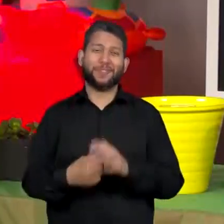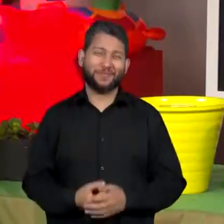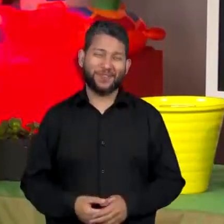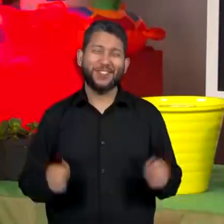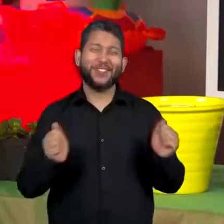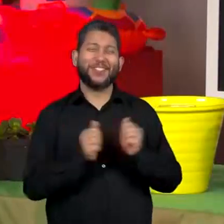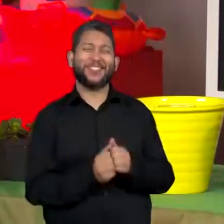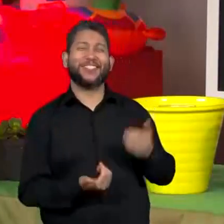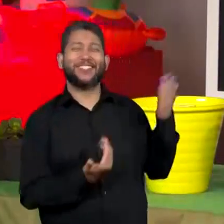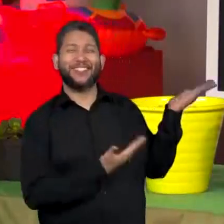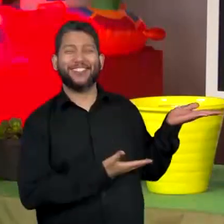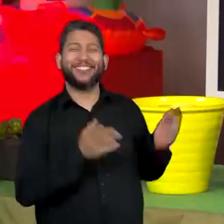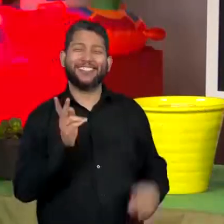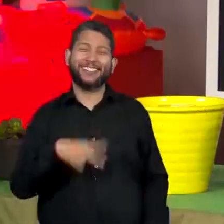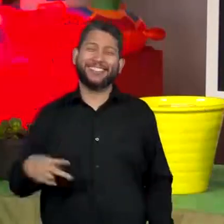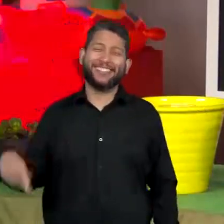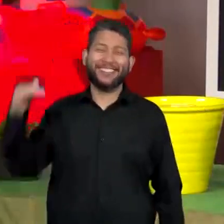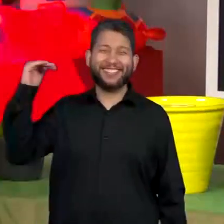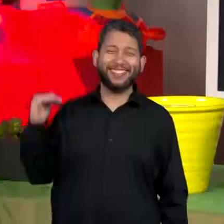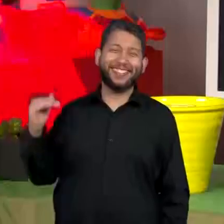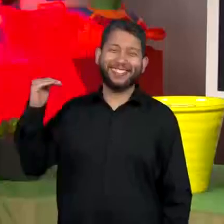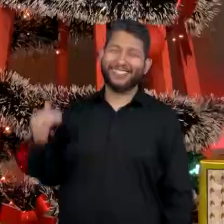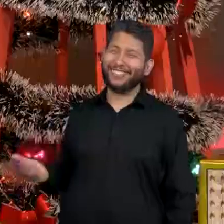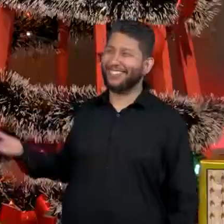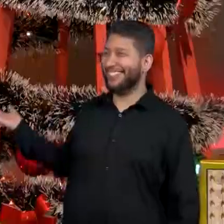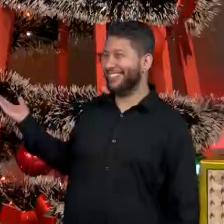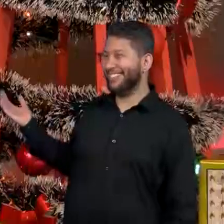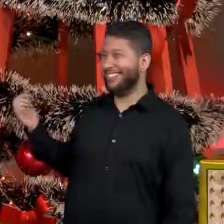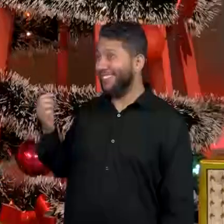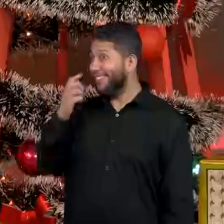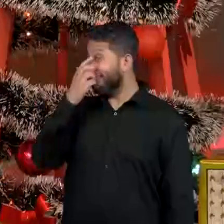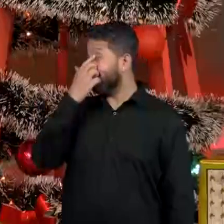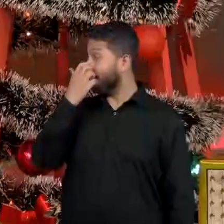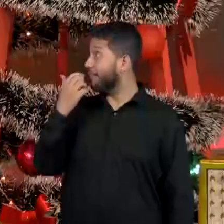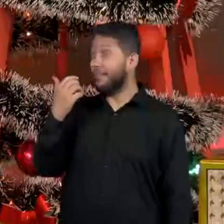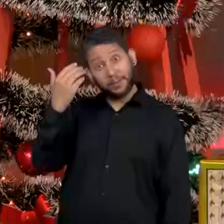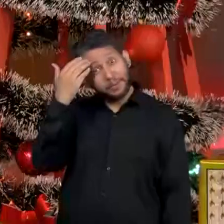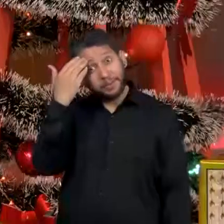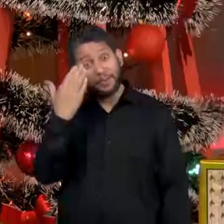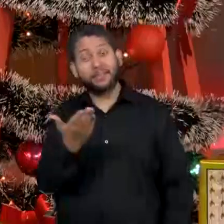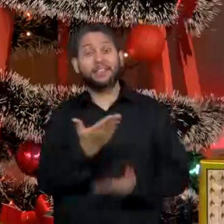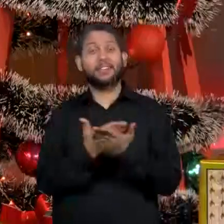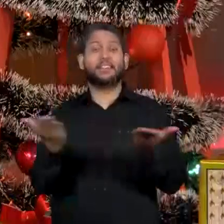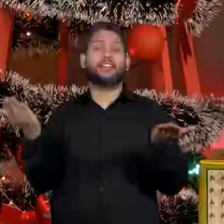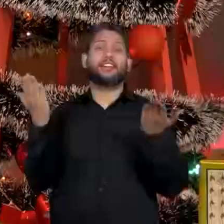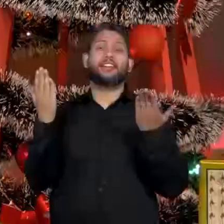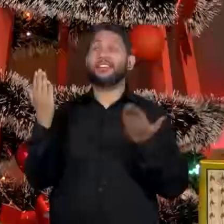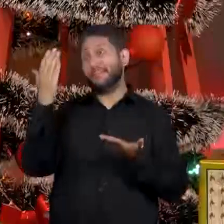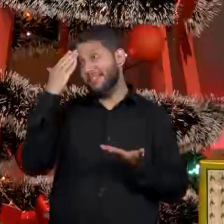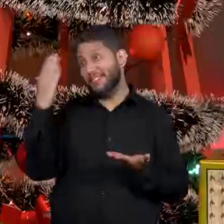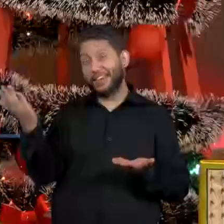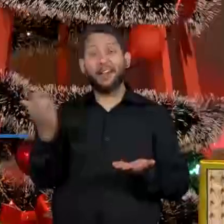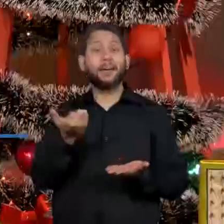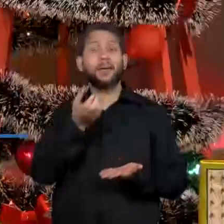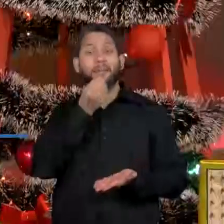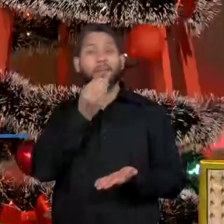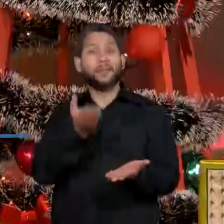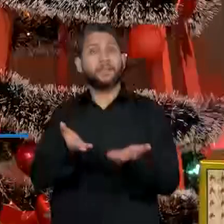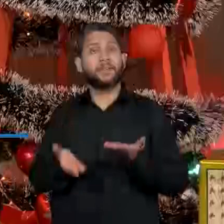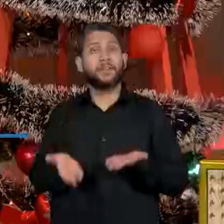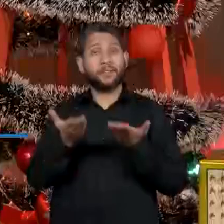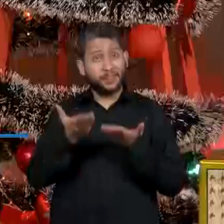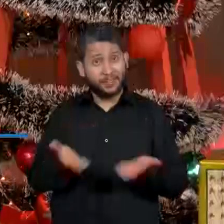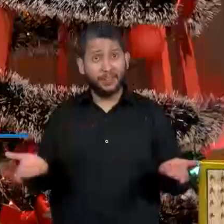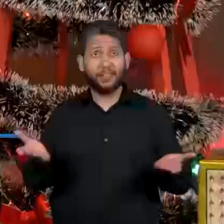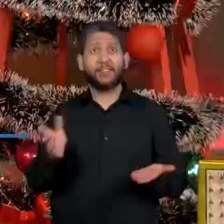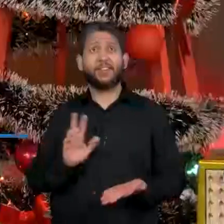quem me acompanha? Professora Joyce, bem-vinda, Pro! Ah, muito obrigada, professora Genô, bem-vindos, estudantes. Estamos